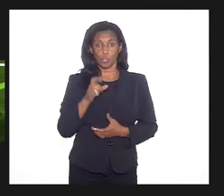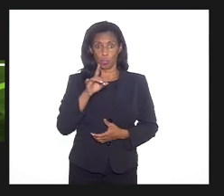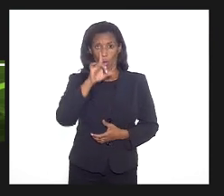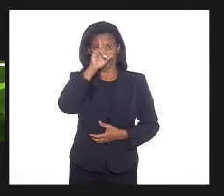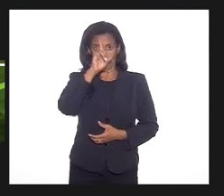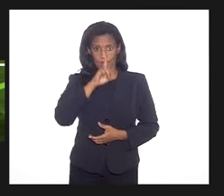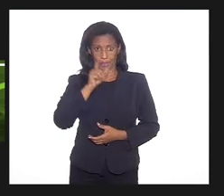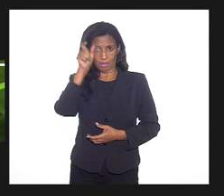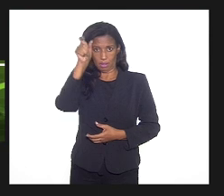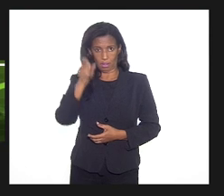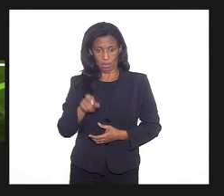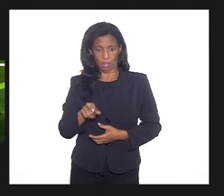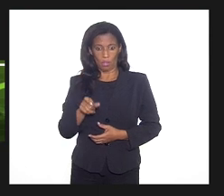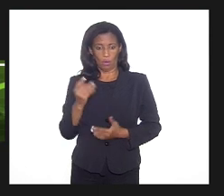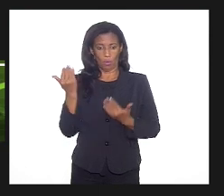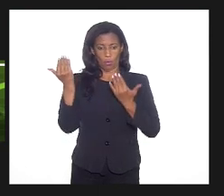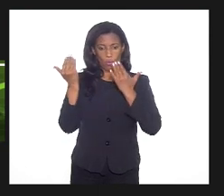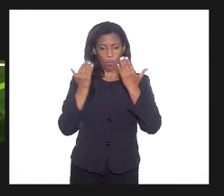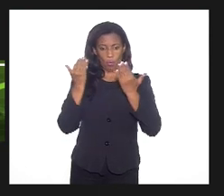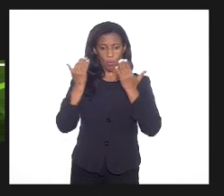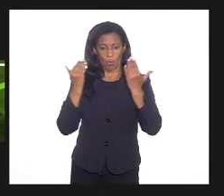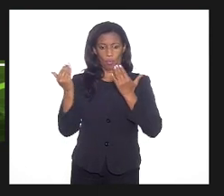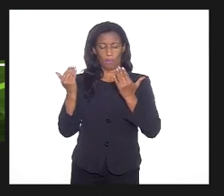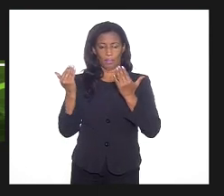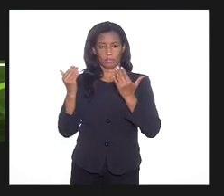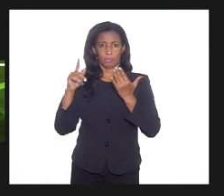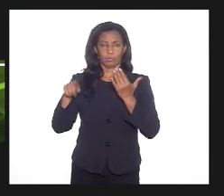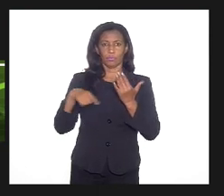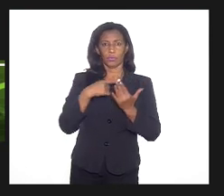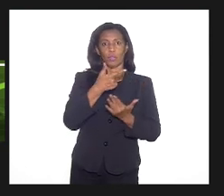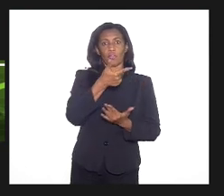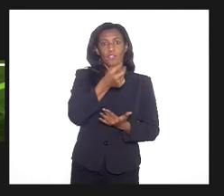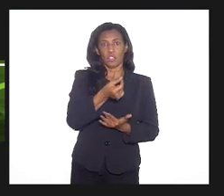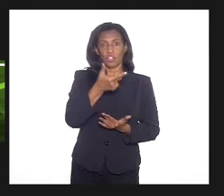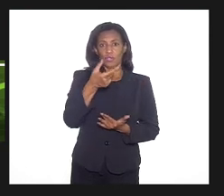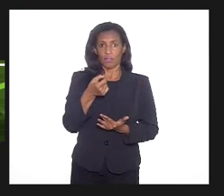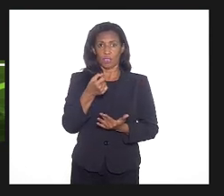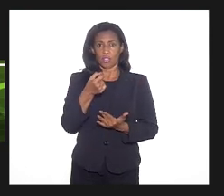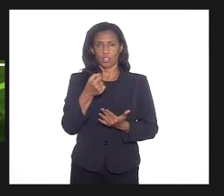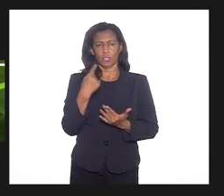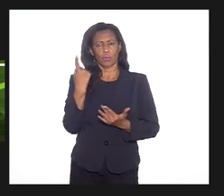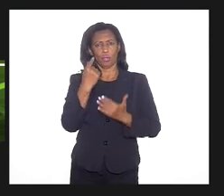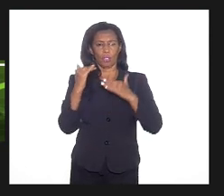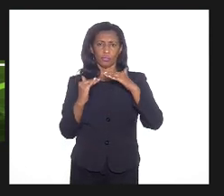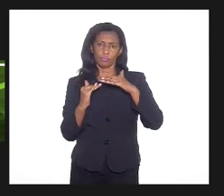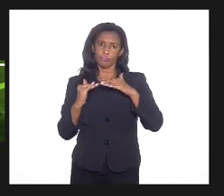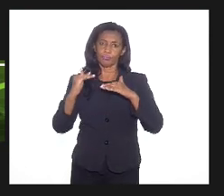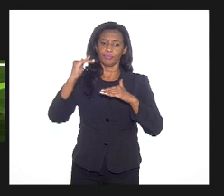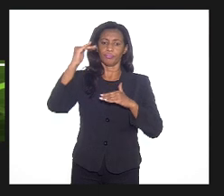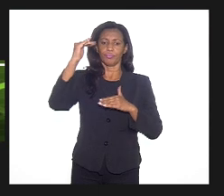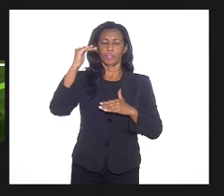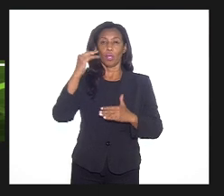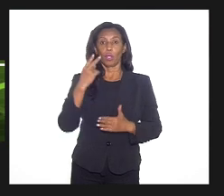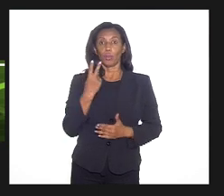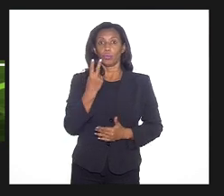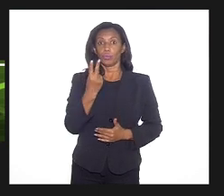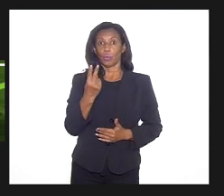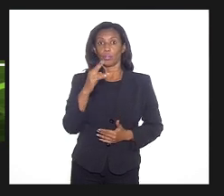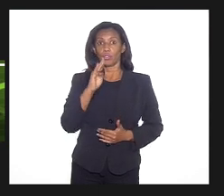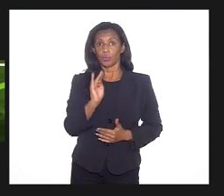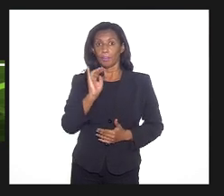amarelo, comparativamente a 2020, nós crescemos 2